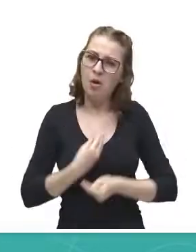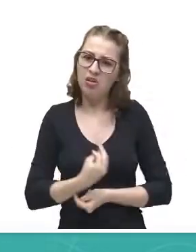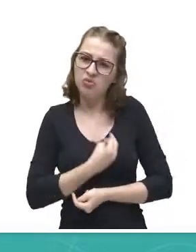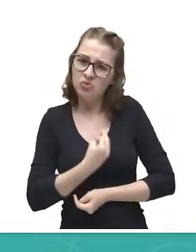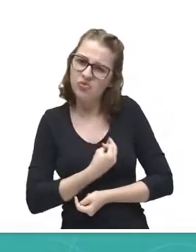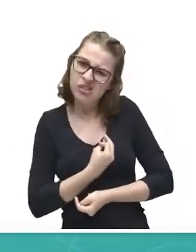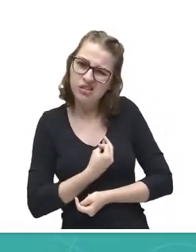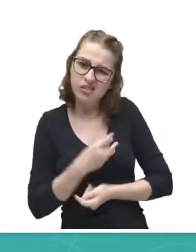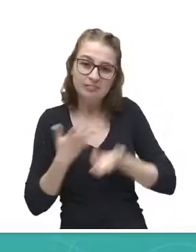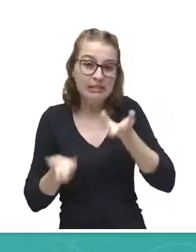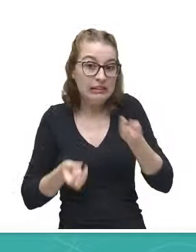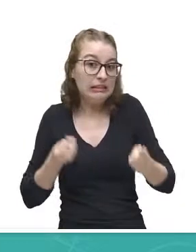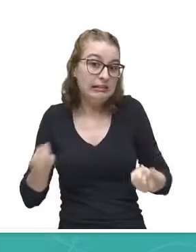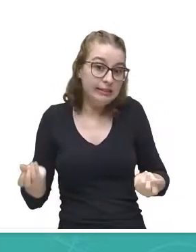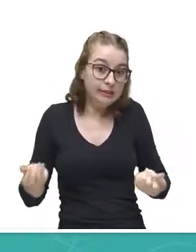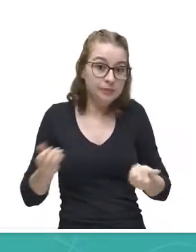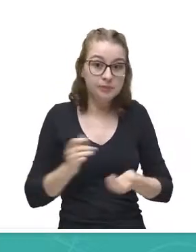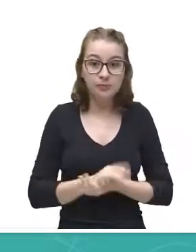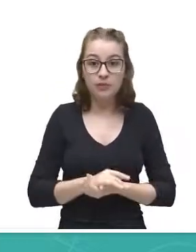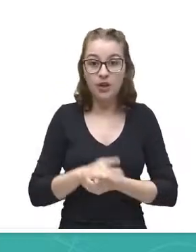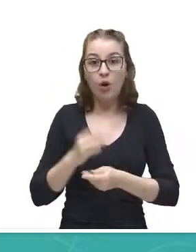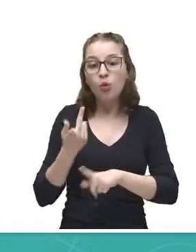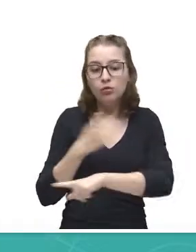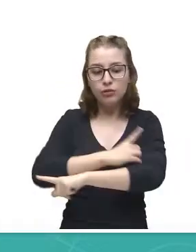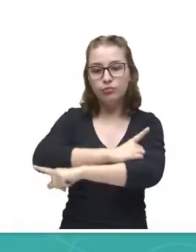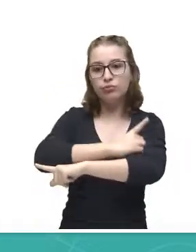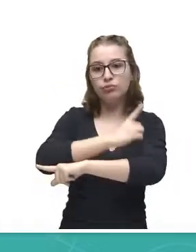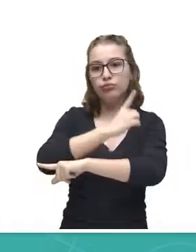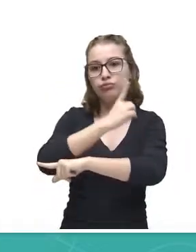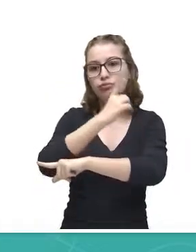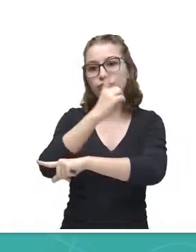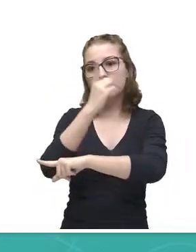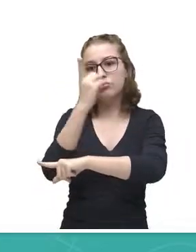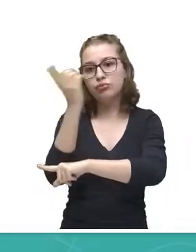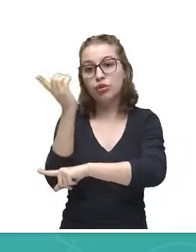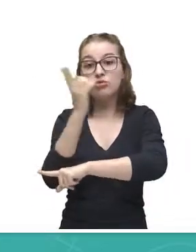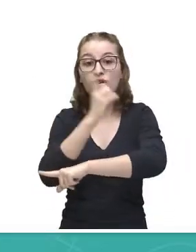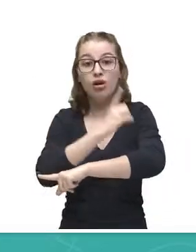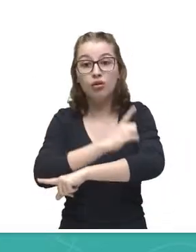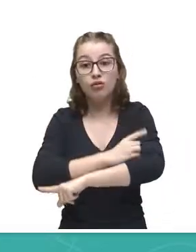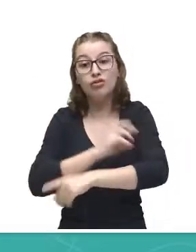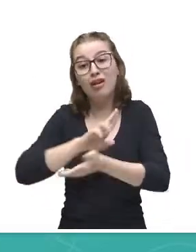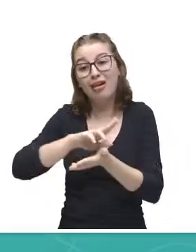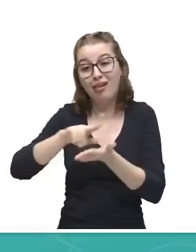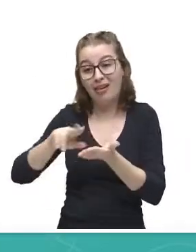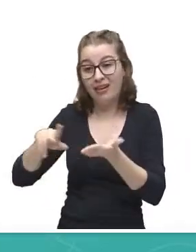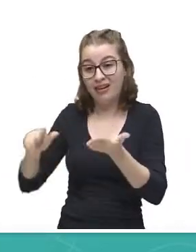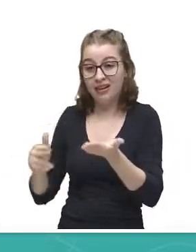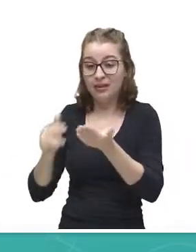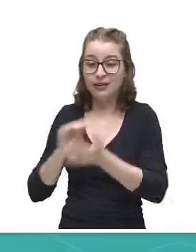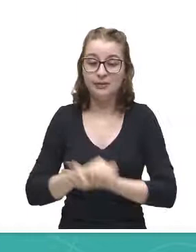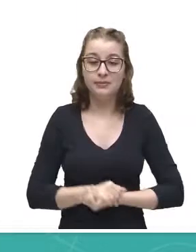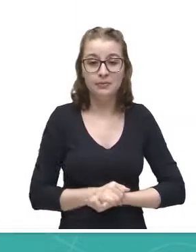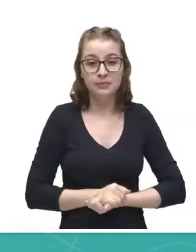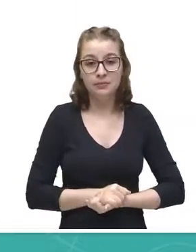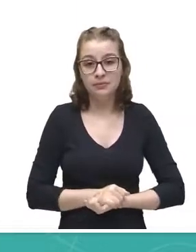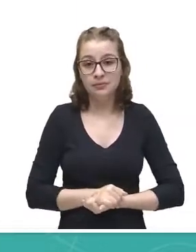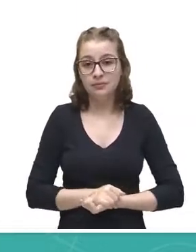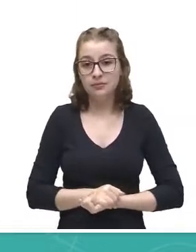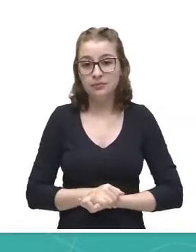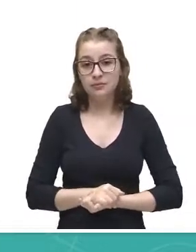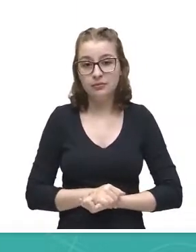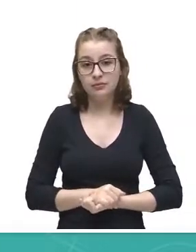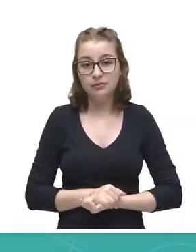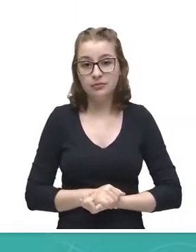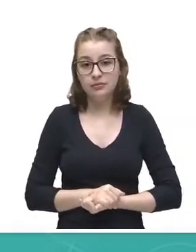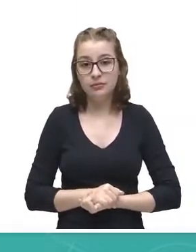As durações aí dos dias também ia ser diferente, e entre outras catástrofes que poderiam surgir, tá? Então,